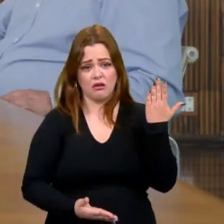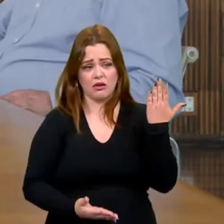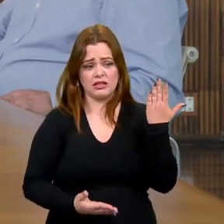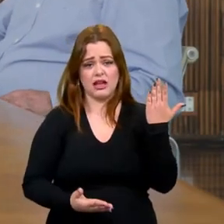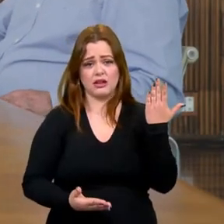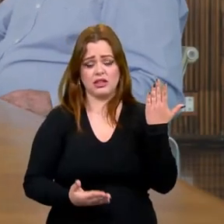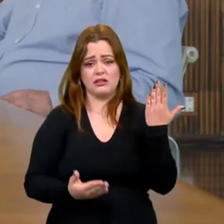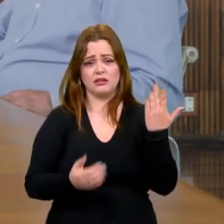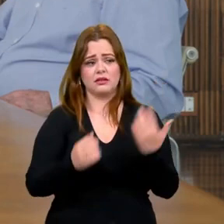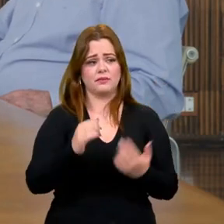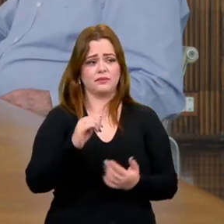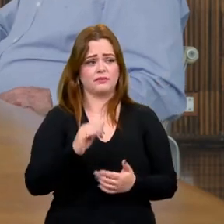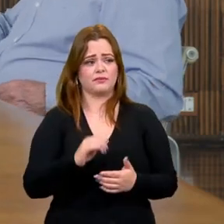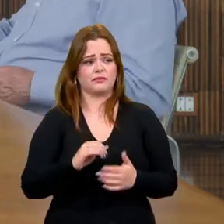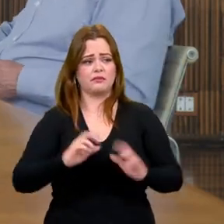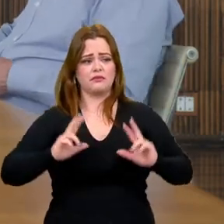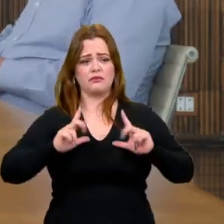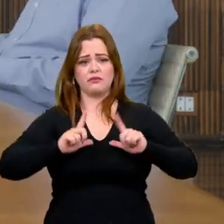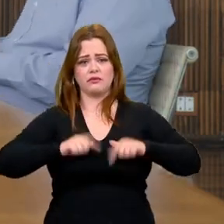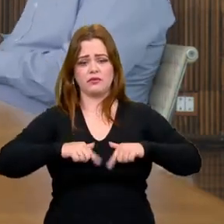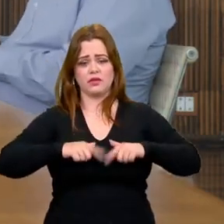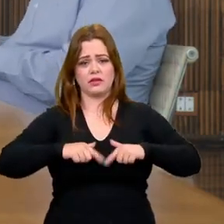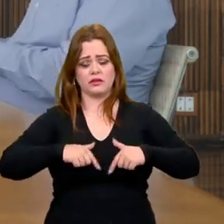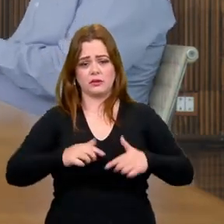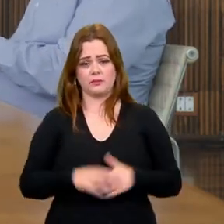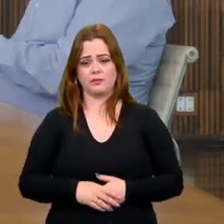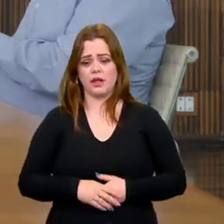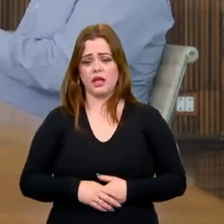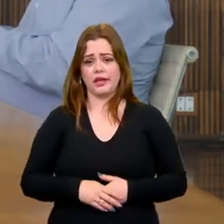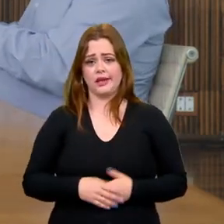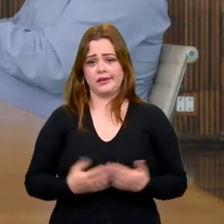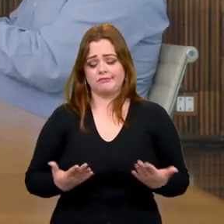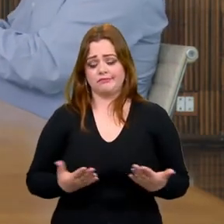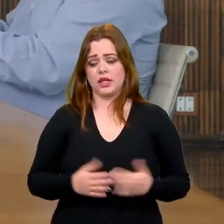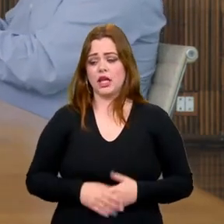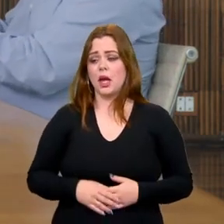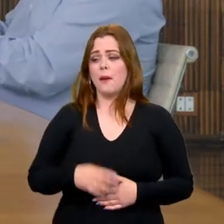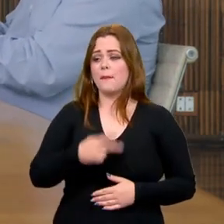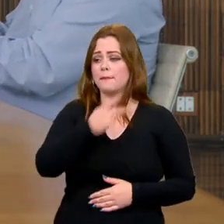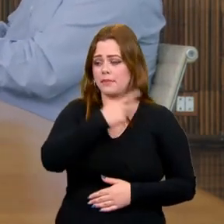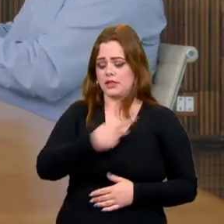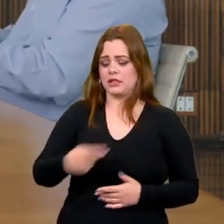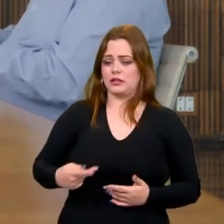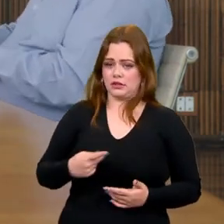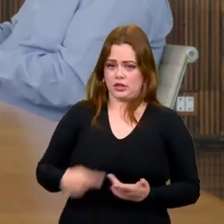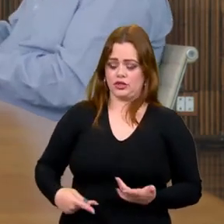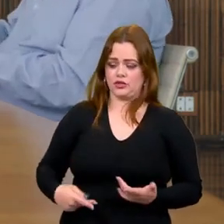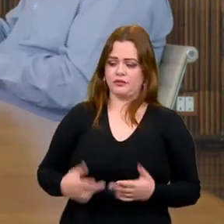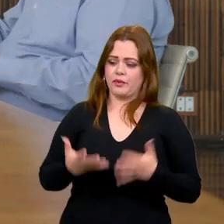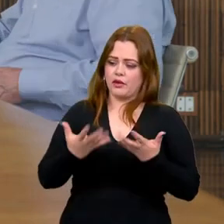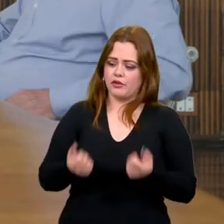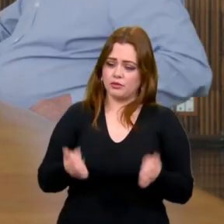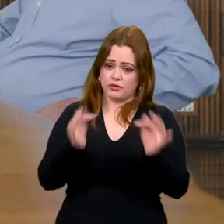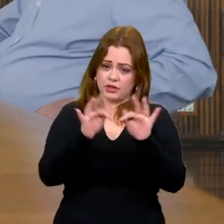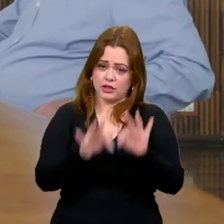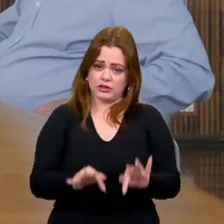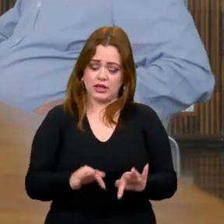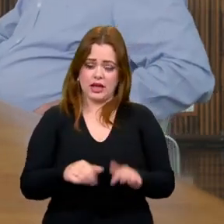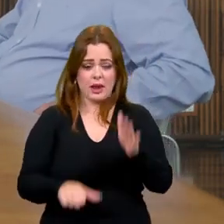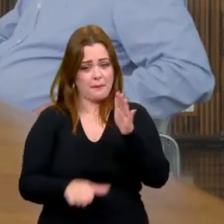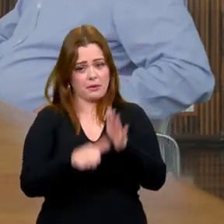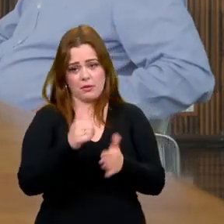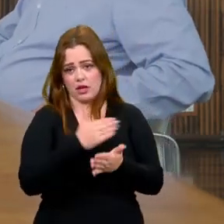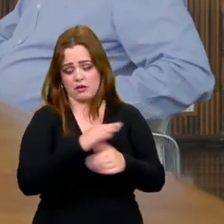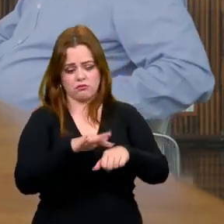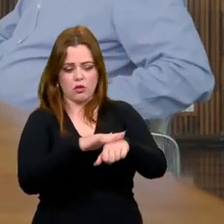vamos encerrar aqui mas eu gostaria que o senhor falasse uma coisa esse foi a primeira das conversas que a gente vai ter vão ter muitas aí agora ainda tempo para frente